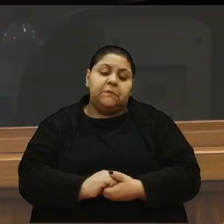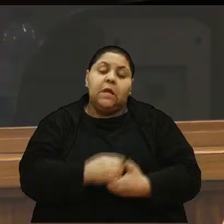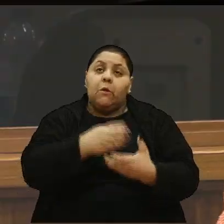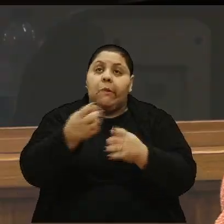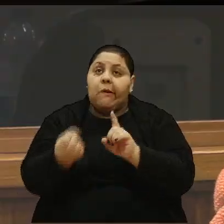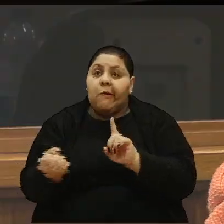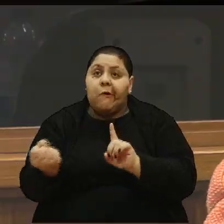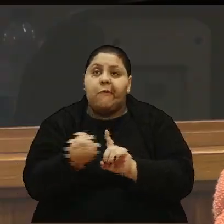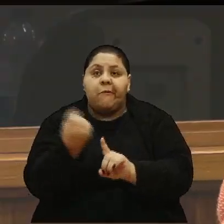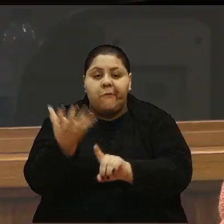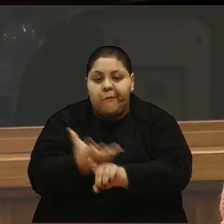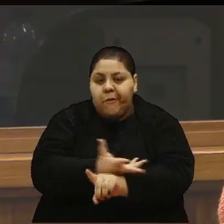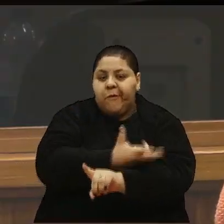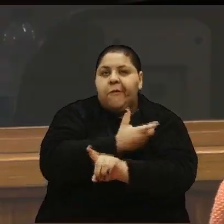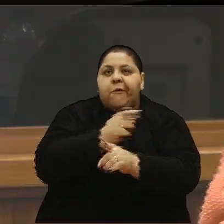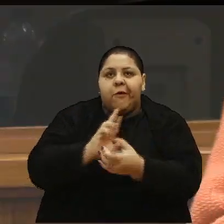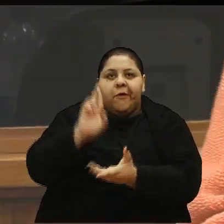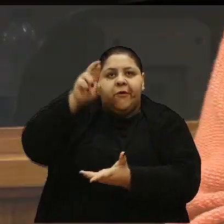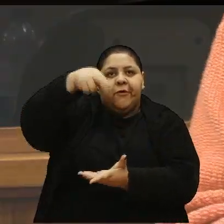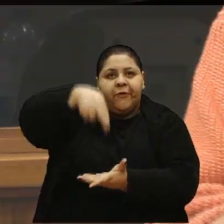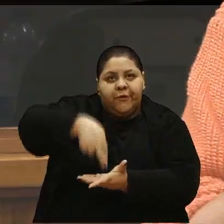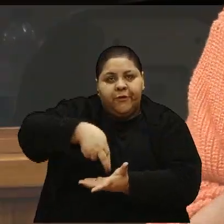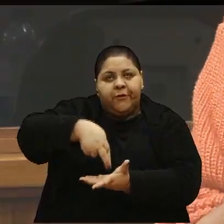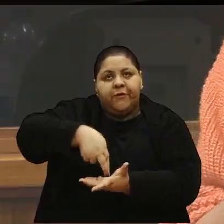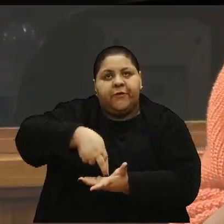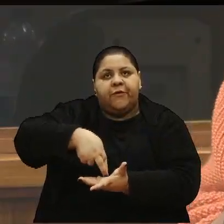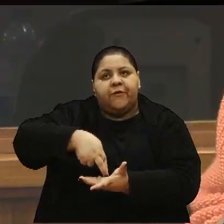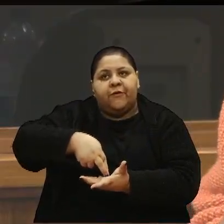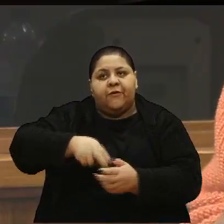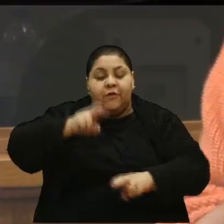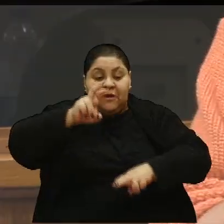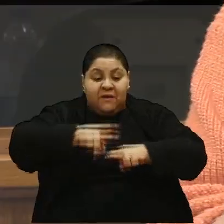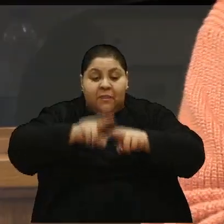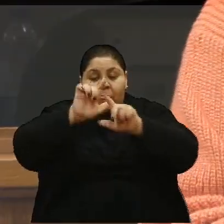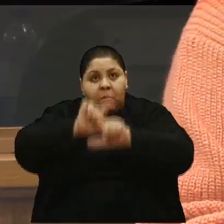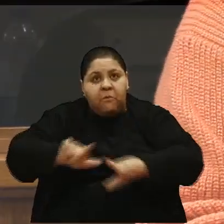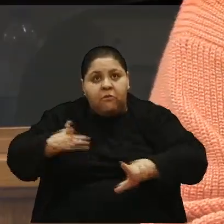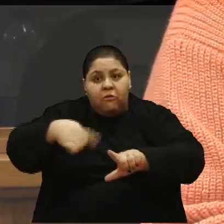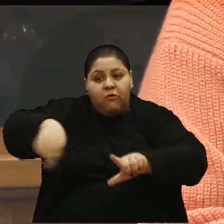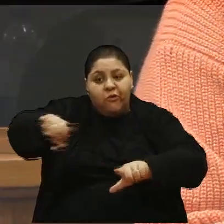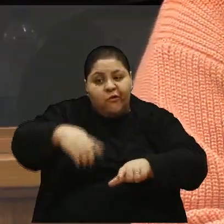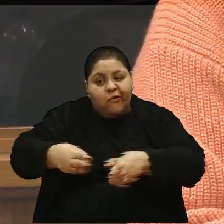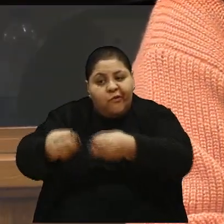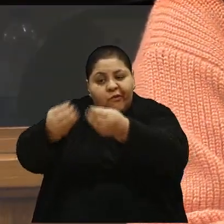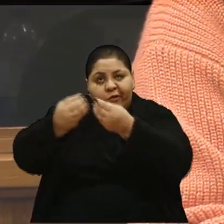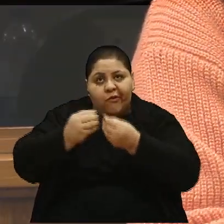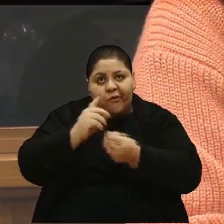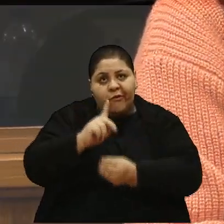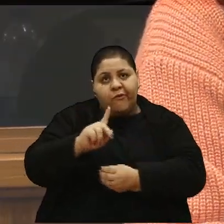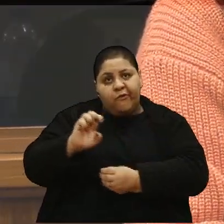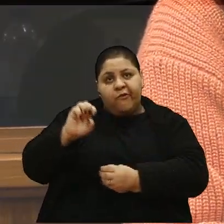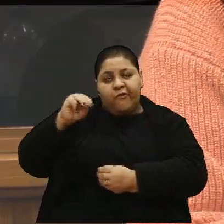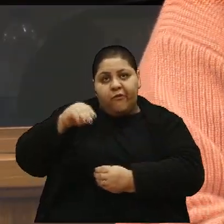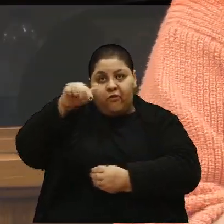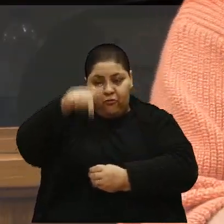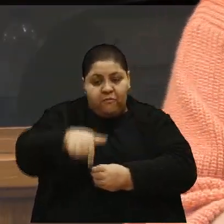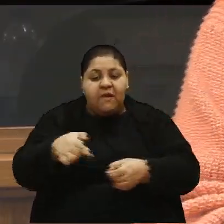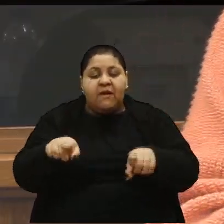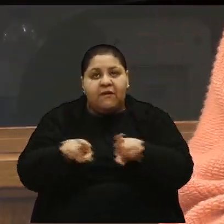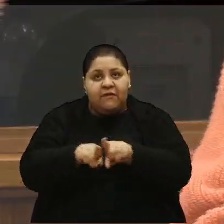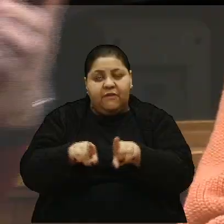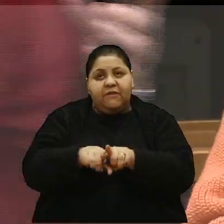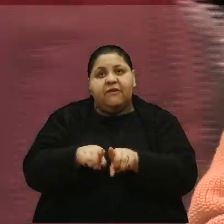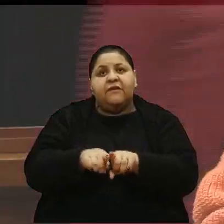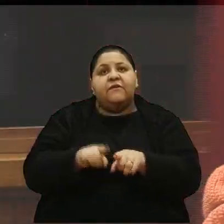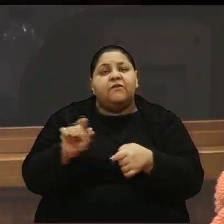impactante, muito emocionante, muito realista sobre a cadeira vazia. Nós recebemos, a PEN recebeu uma aqui também. Nós